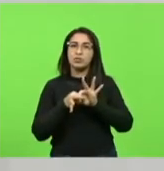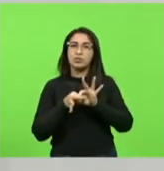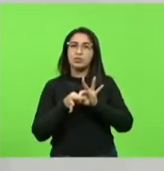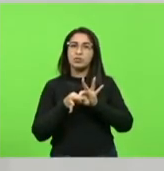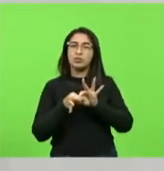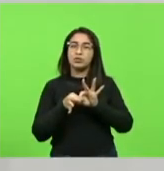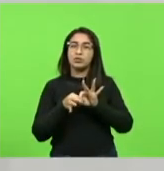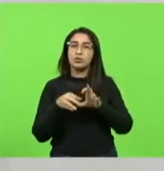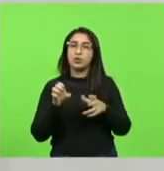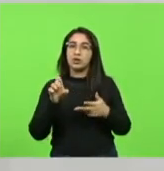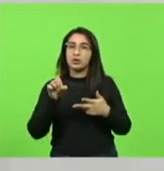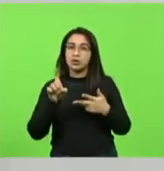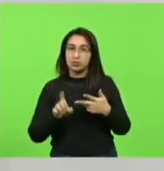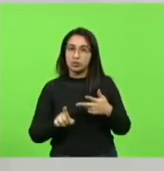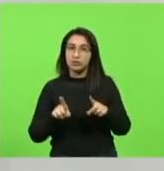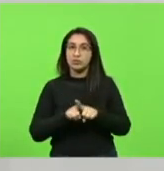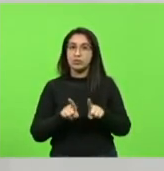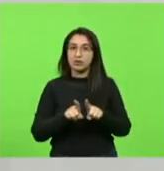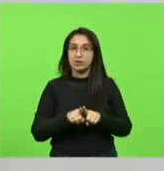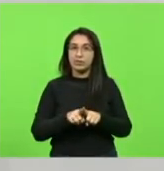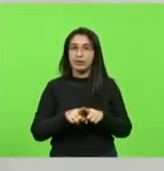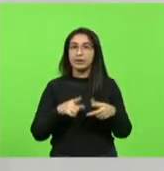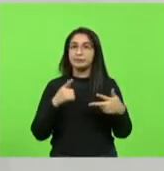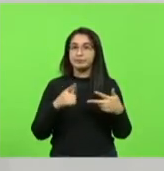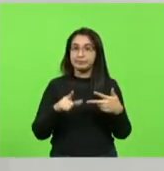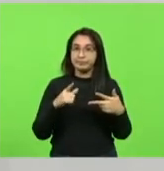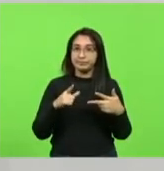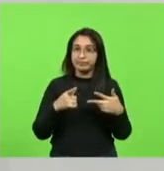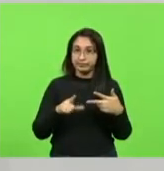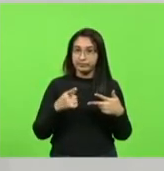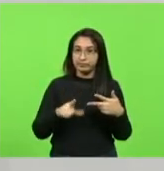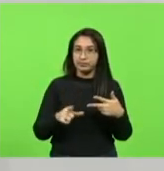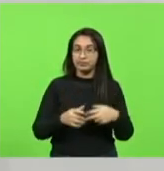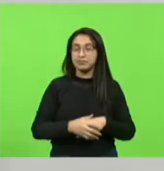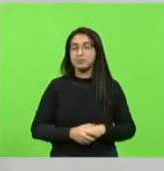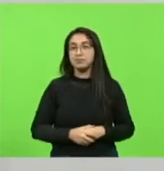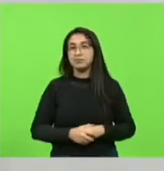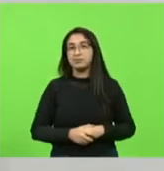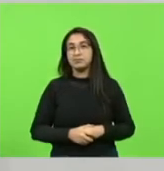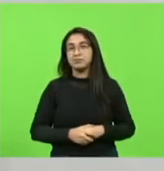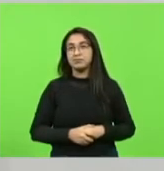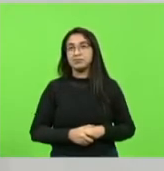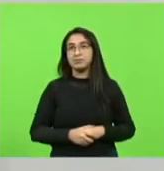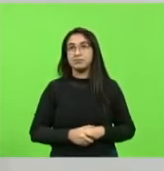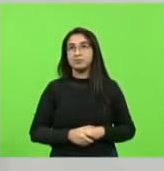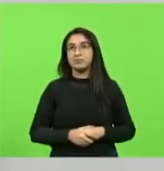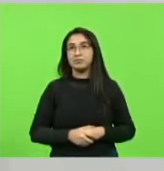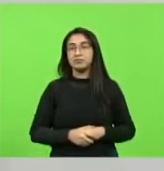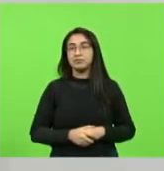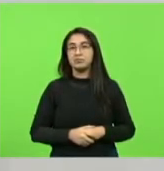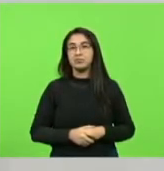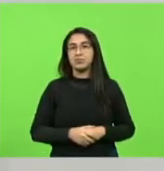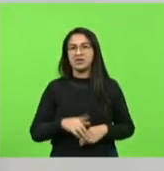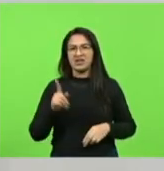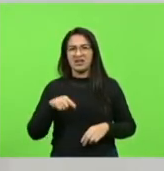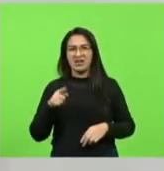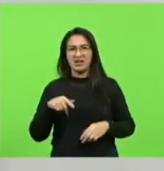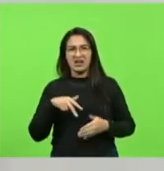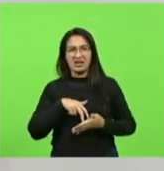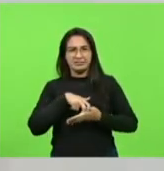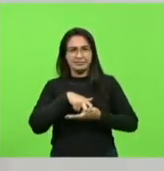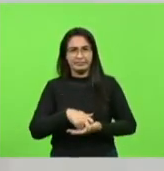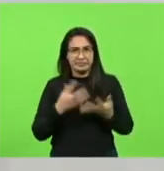Executivo e o Parlamento. A harmonia é esta que não quer dizer submissão ou eliminar